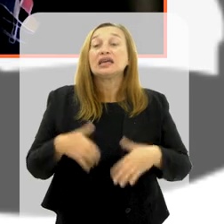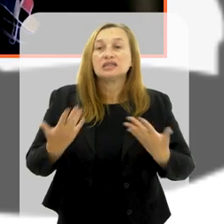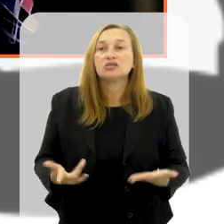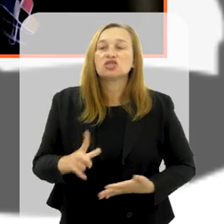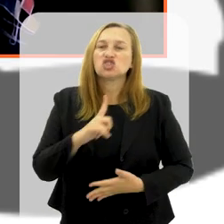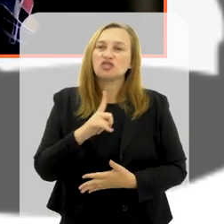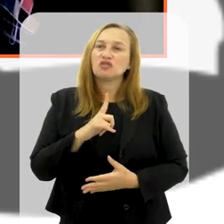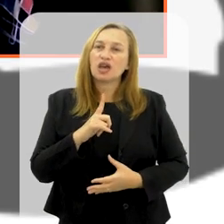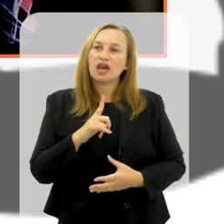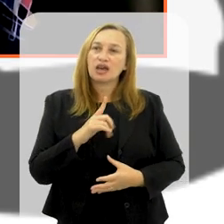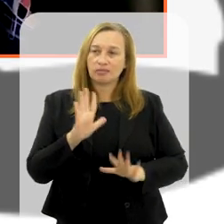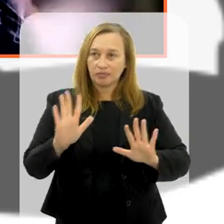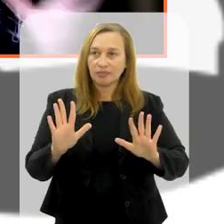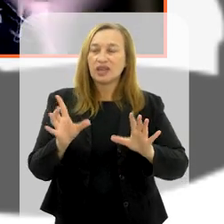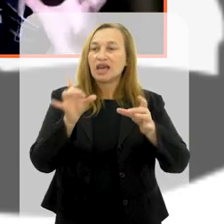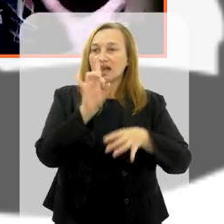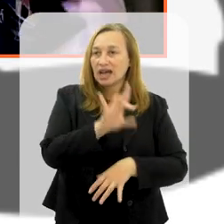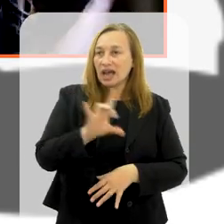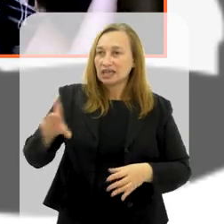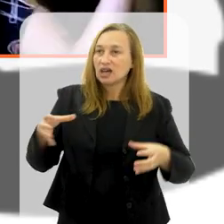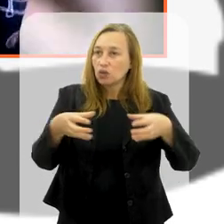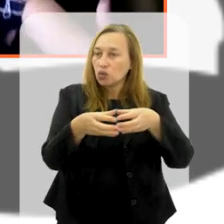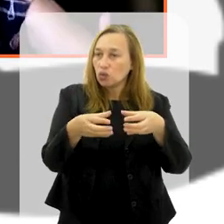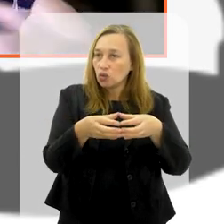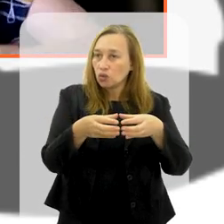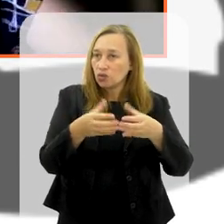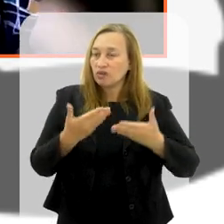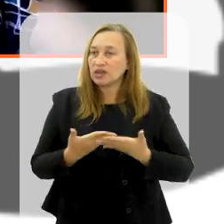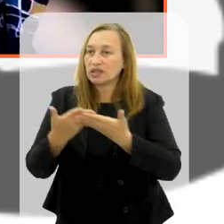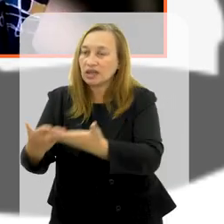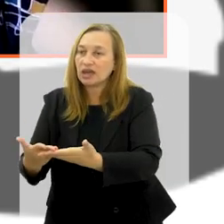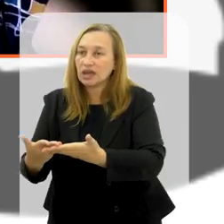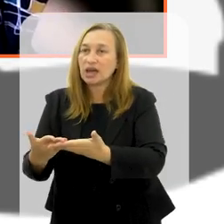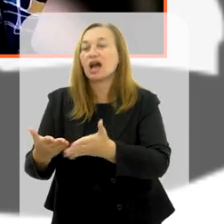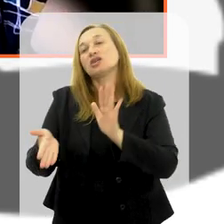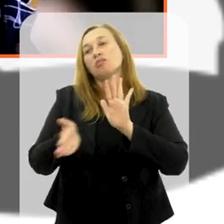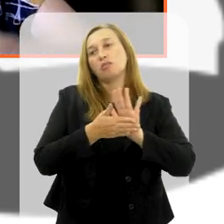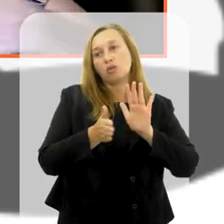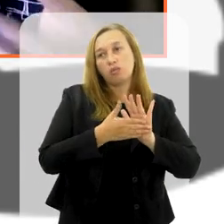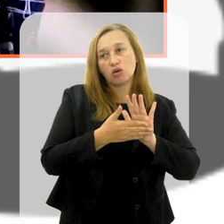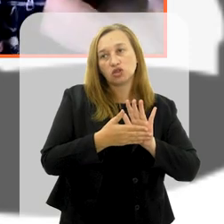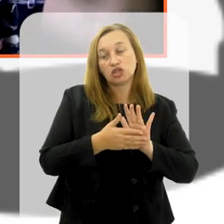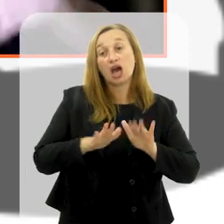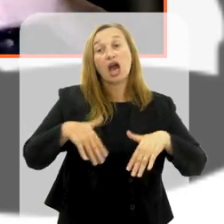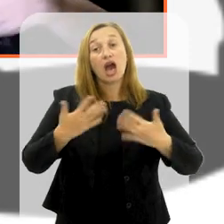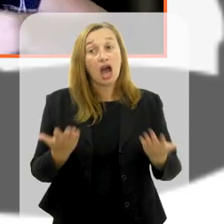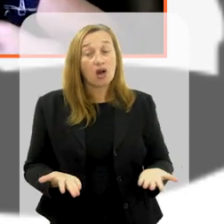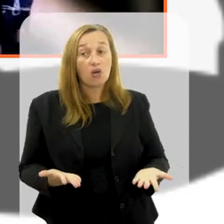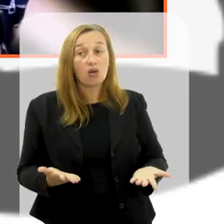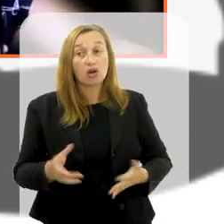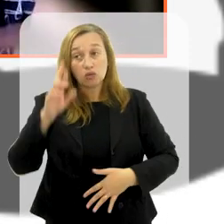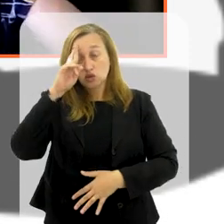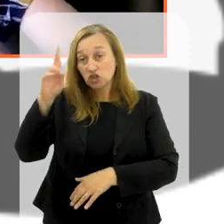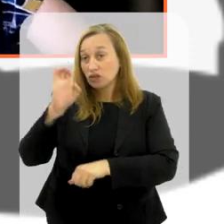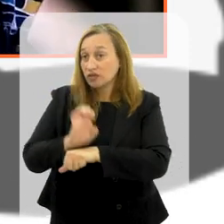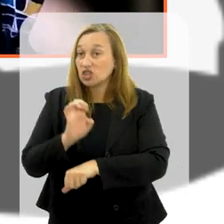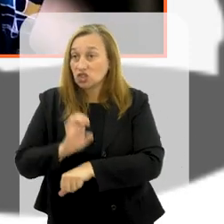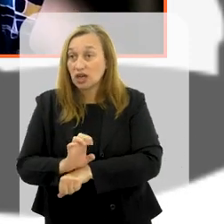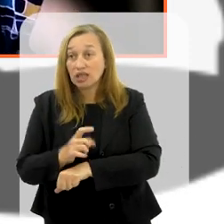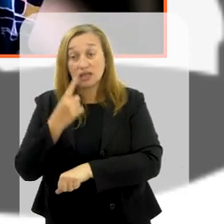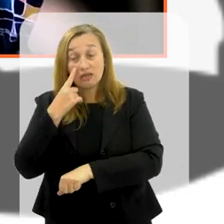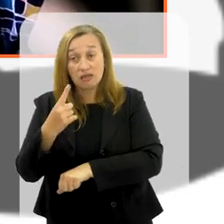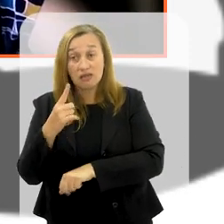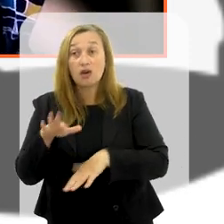Então, se houver um grupo. Sim, Cada grupo desse pode vai falar. entregar as suas recomendações, e vai caber aos diplomatas fazer essa